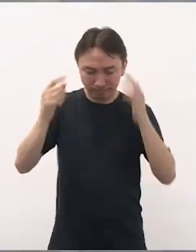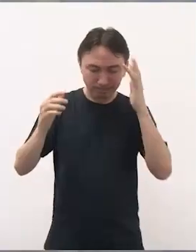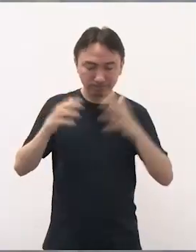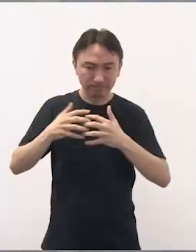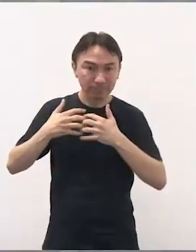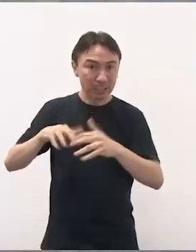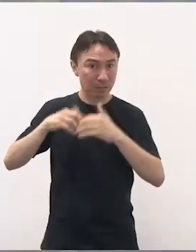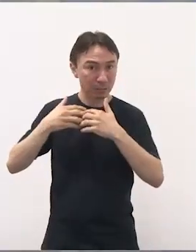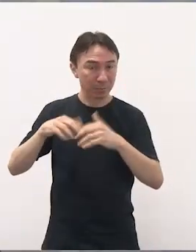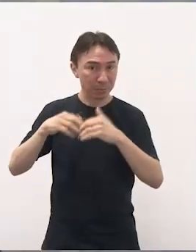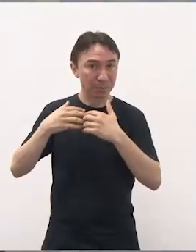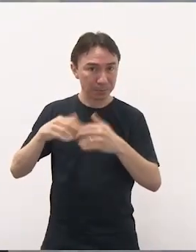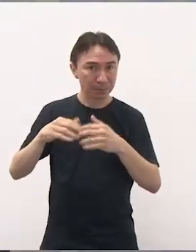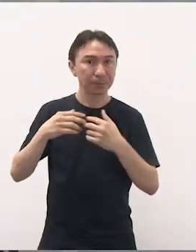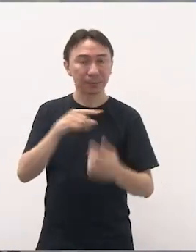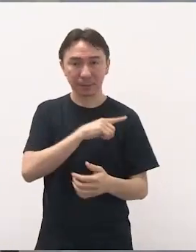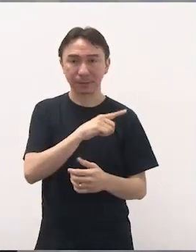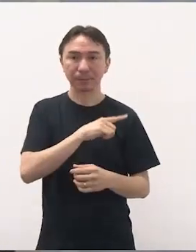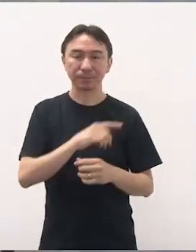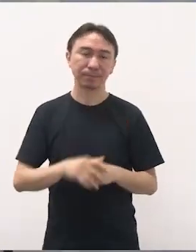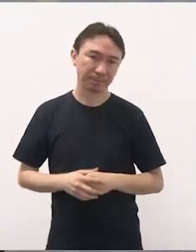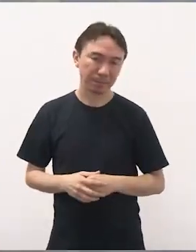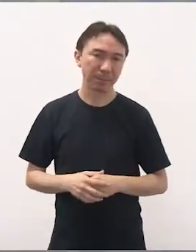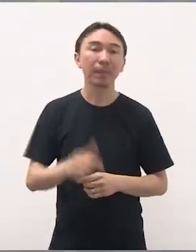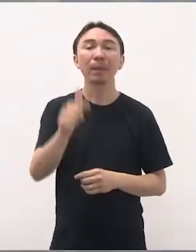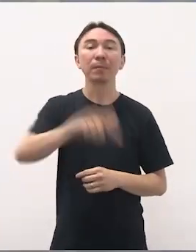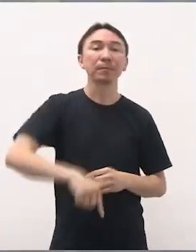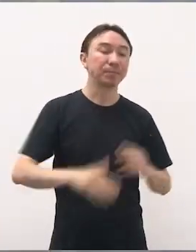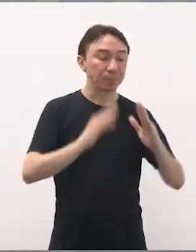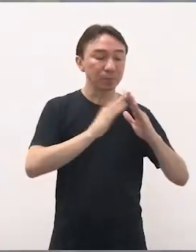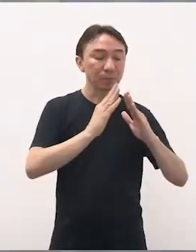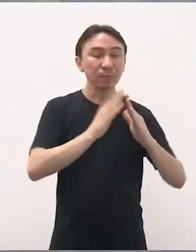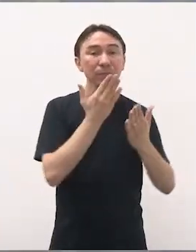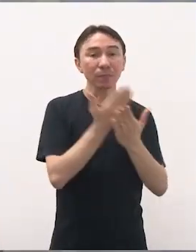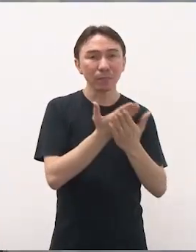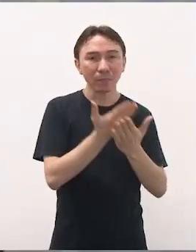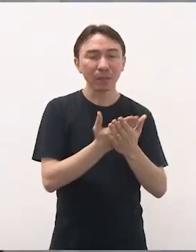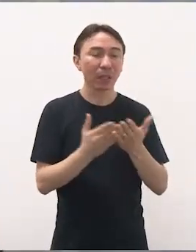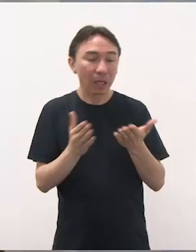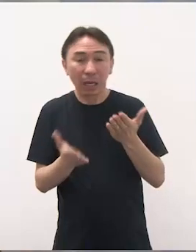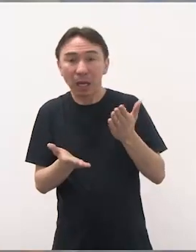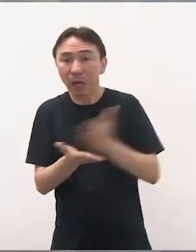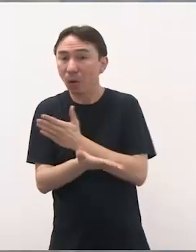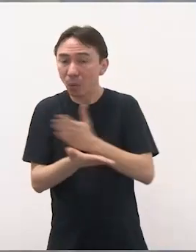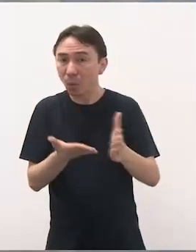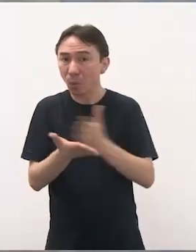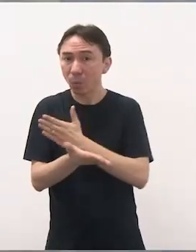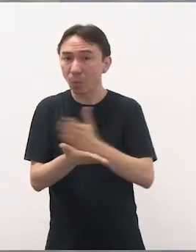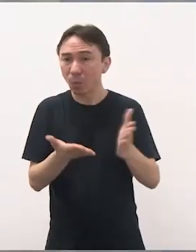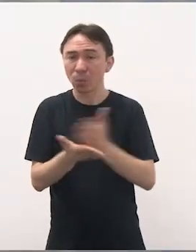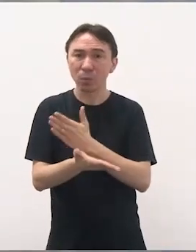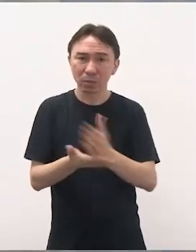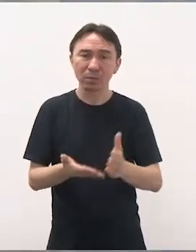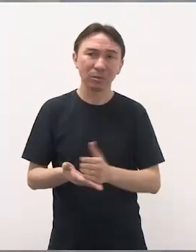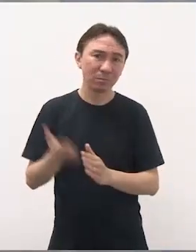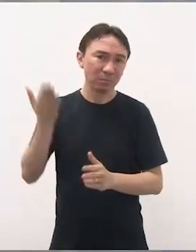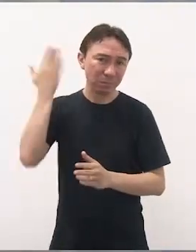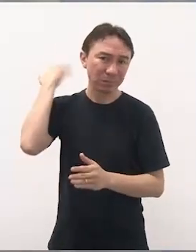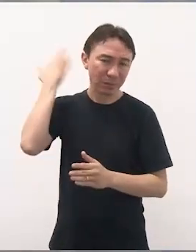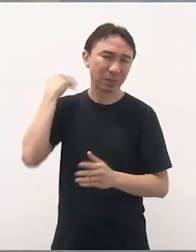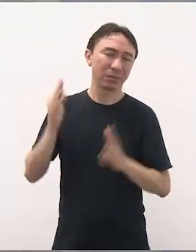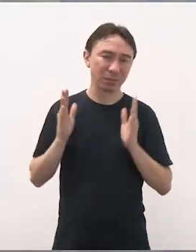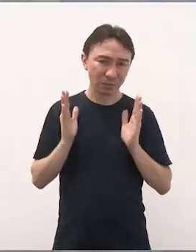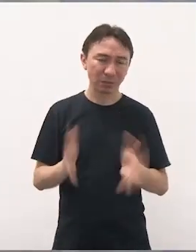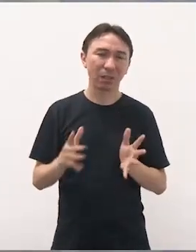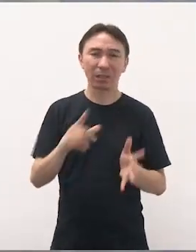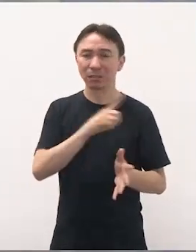que é muito importante dizer é que algumas unidades escolares já têm ou já vinham organizando ações de prevenção